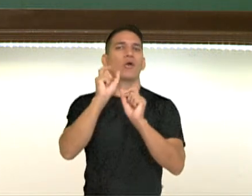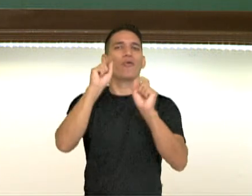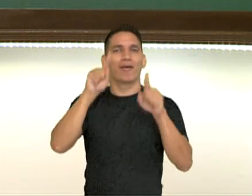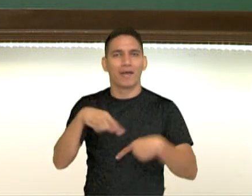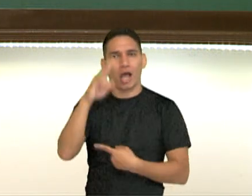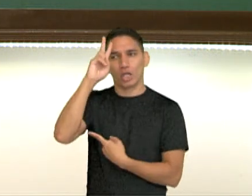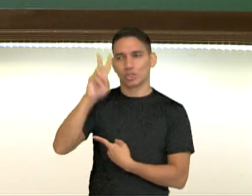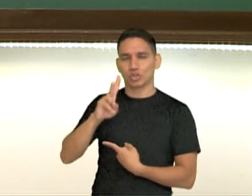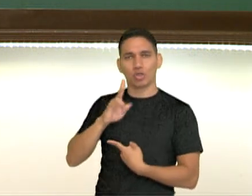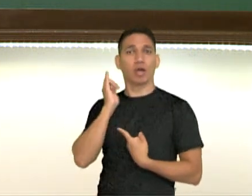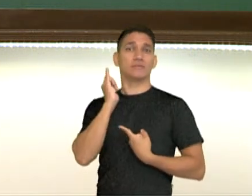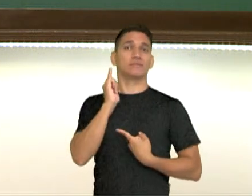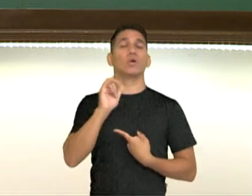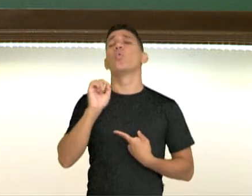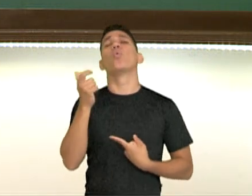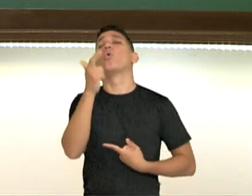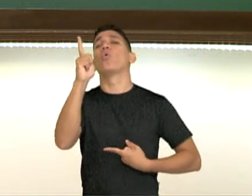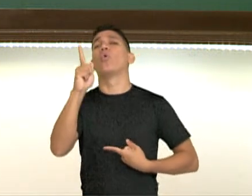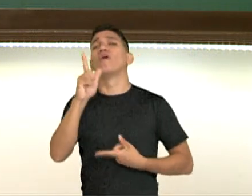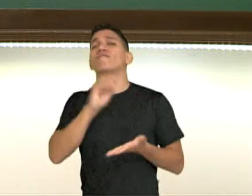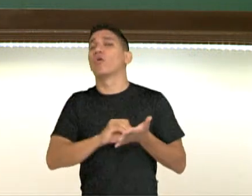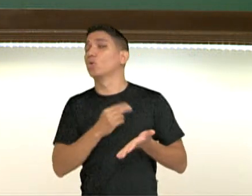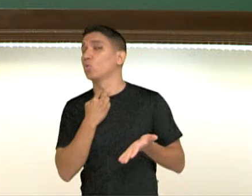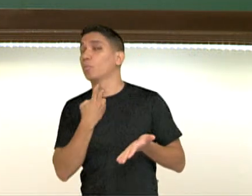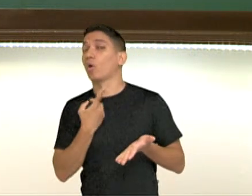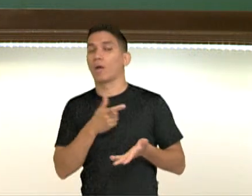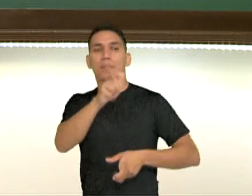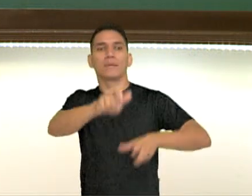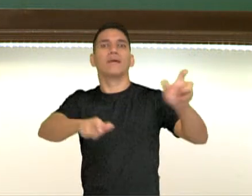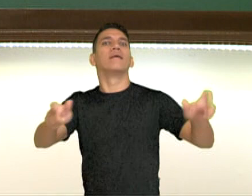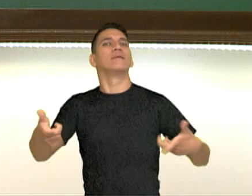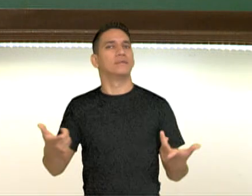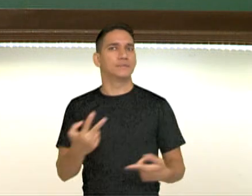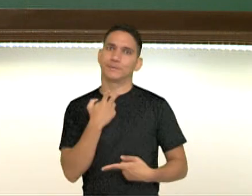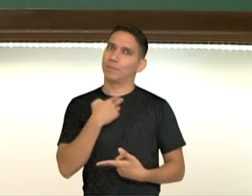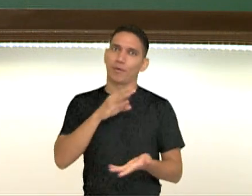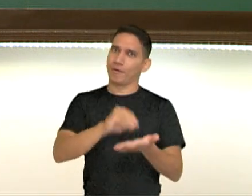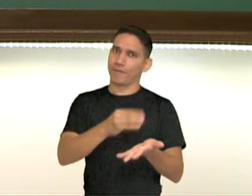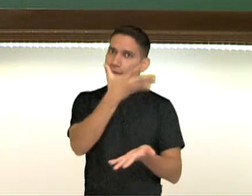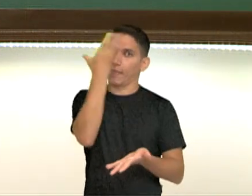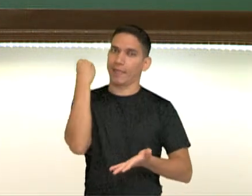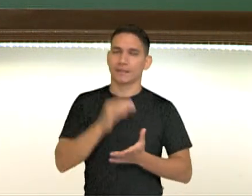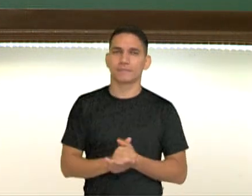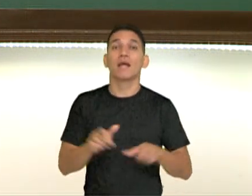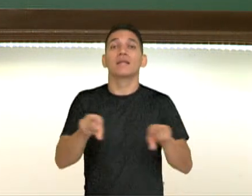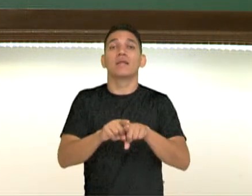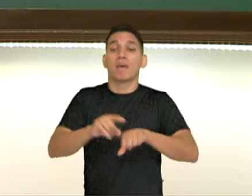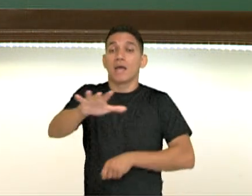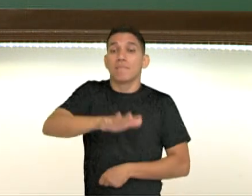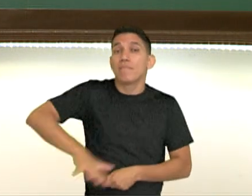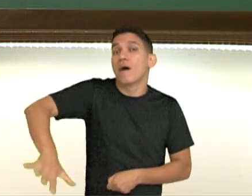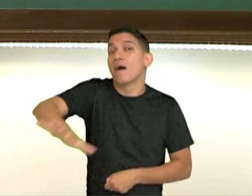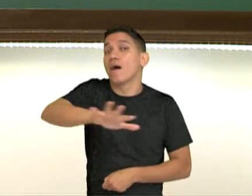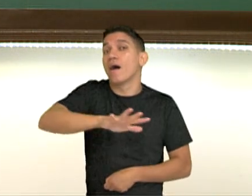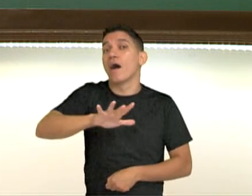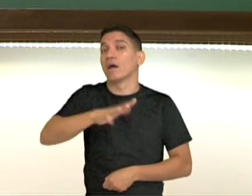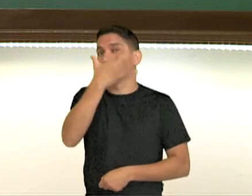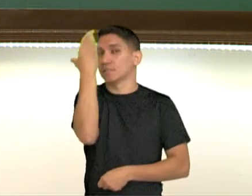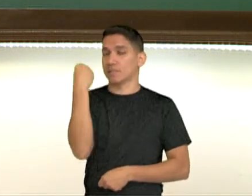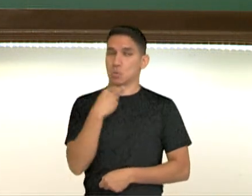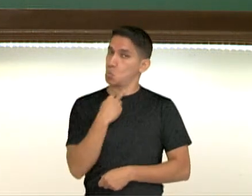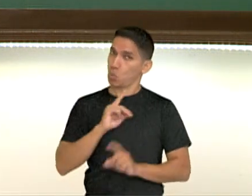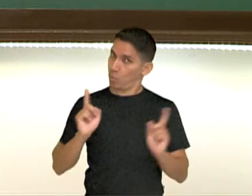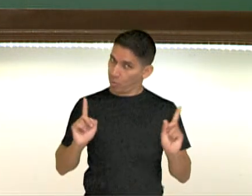história narrativa. Que mais que não pode faltar? Personagens, que mais? O espaço em que as cenas se